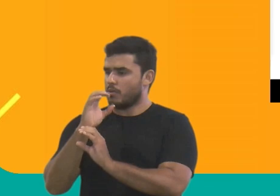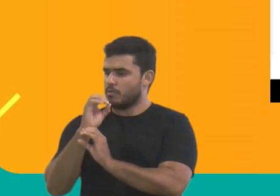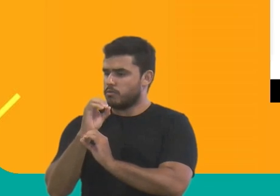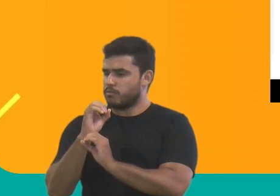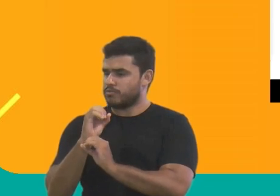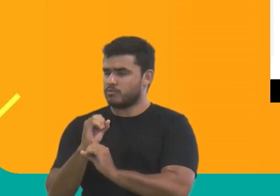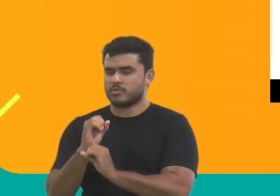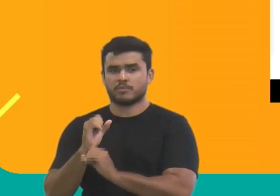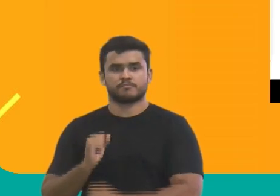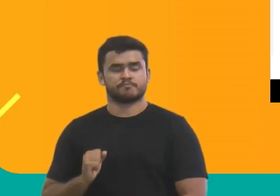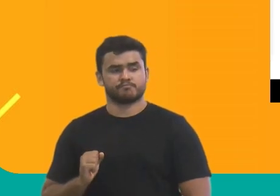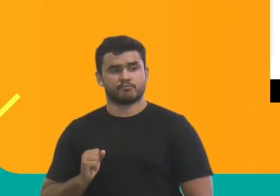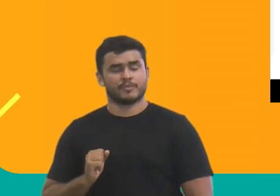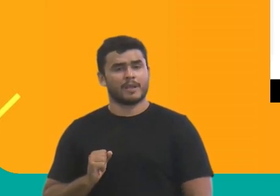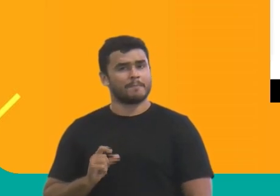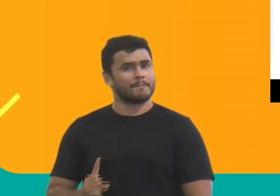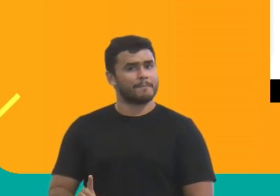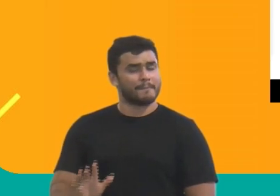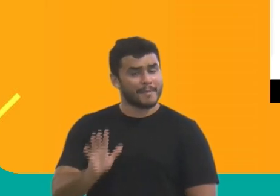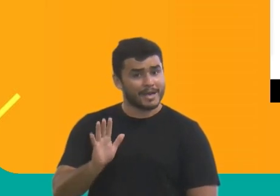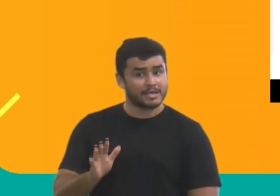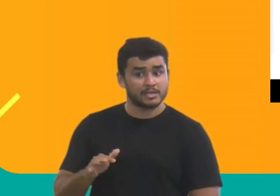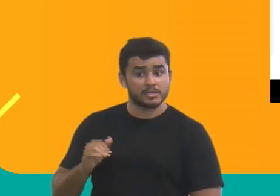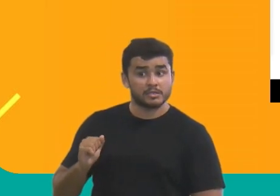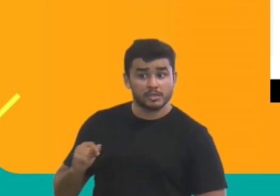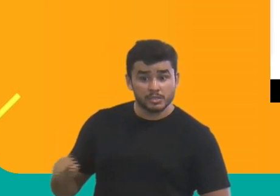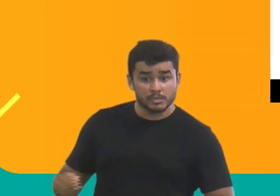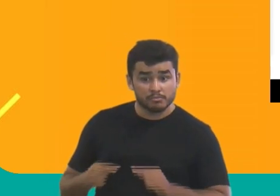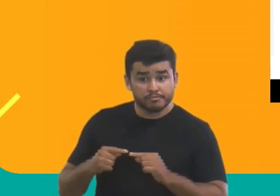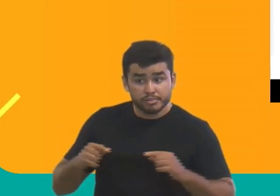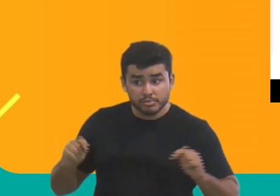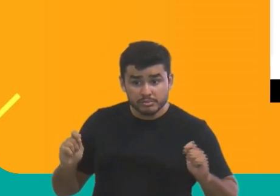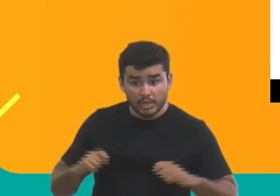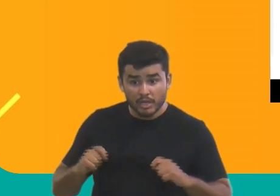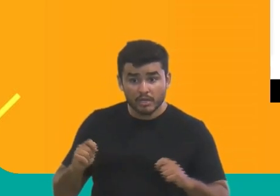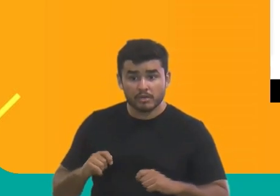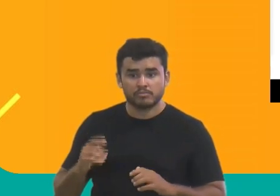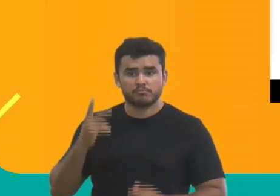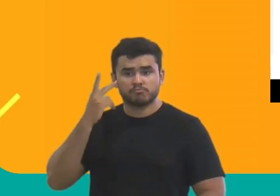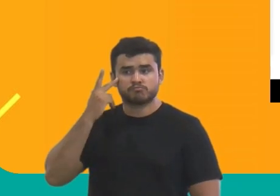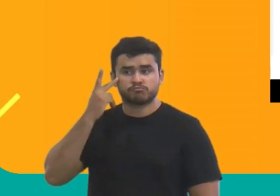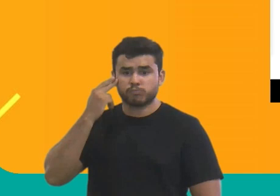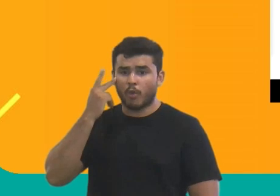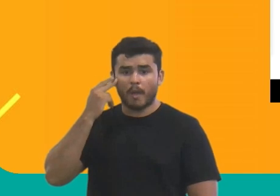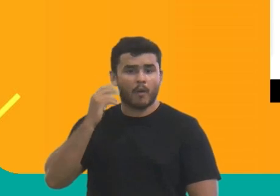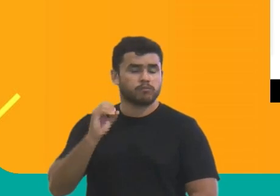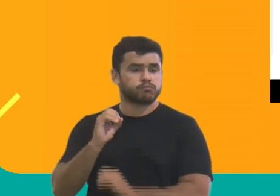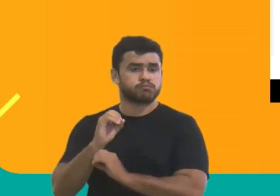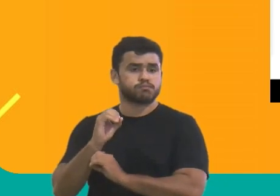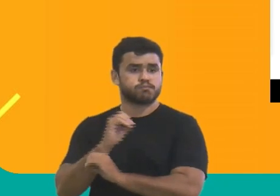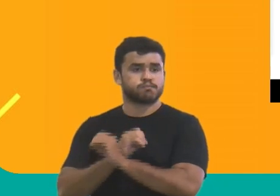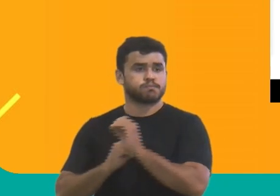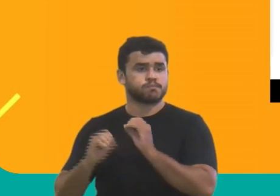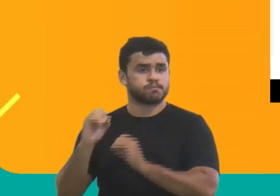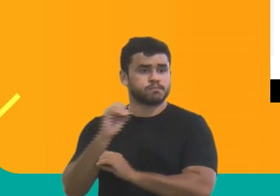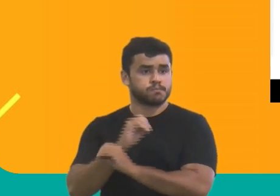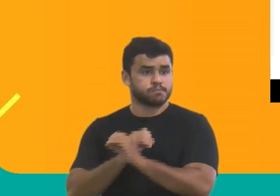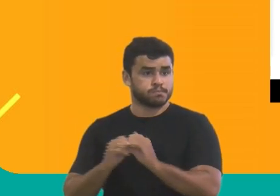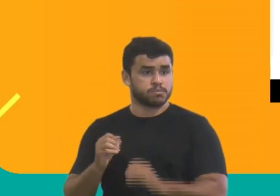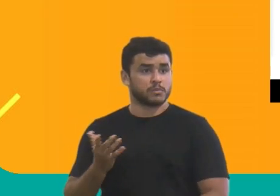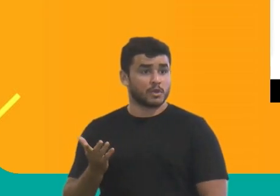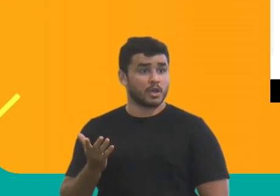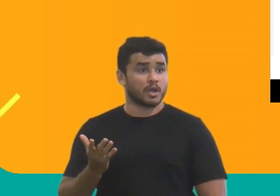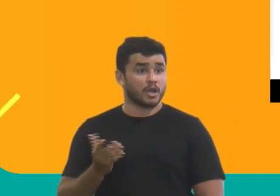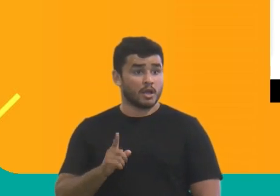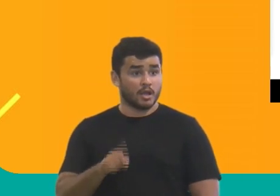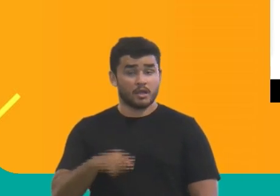Mas se este meio está idêntico, a célula não sofre nada. É quase uma terceira lei de Newton, ação